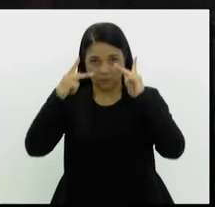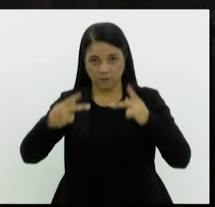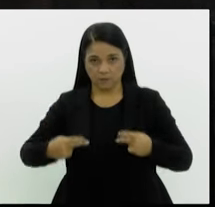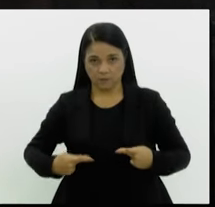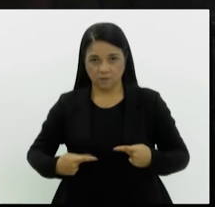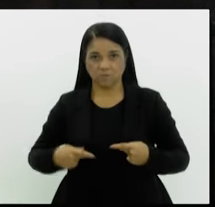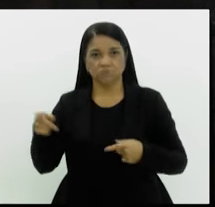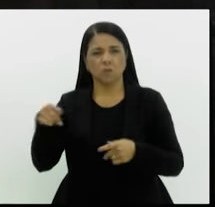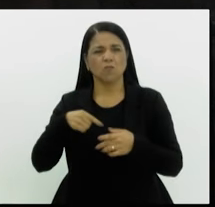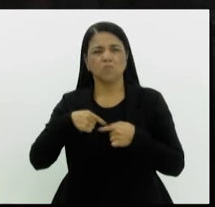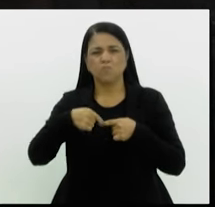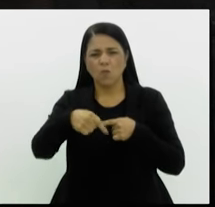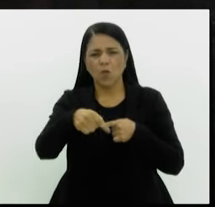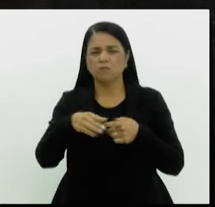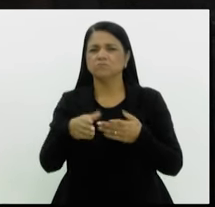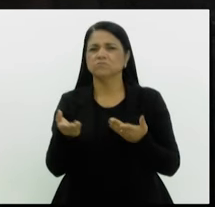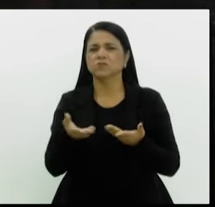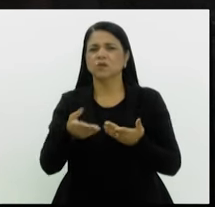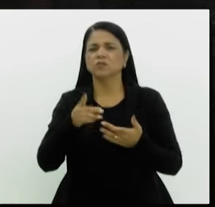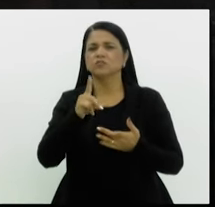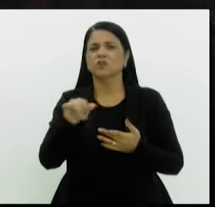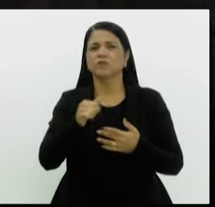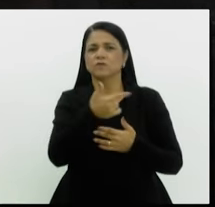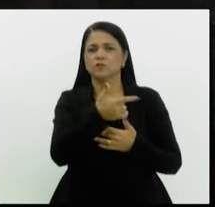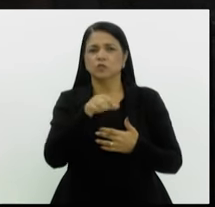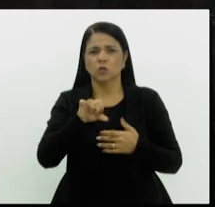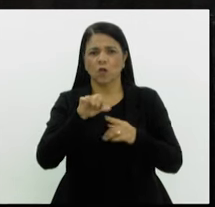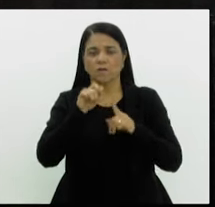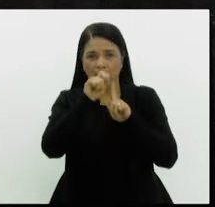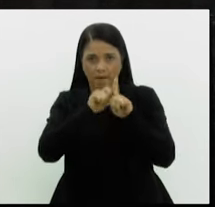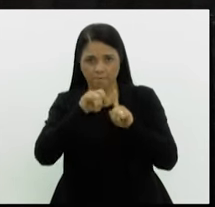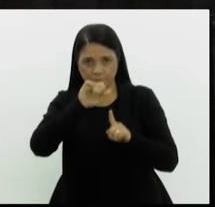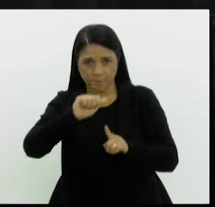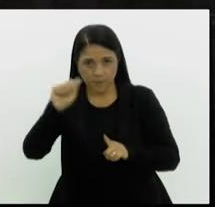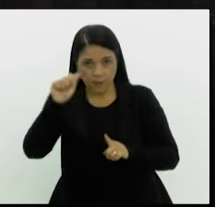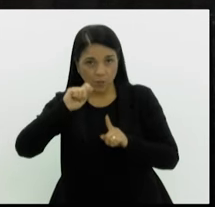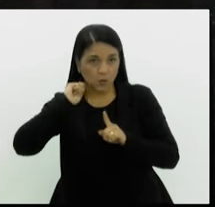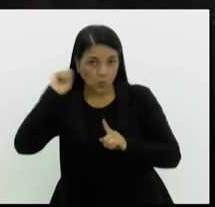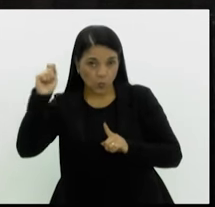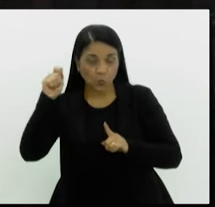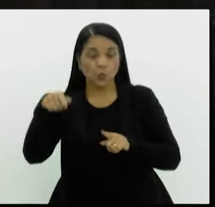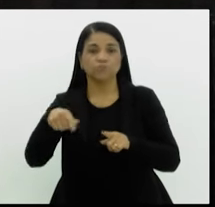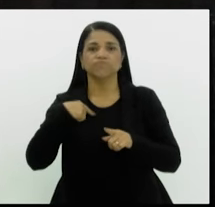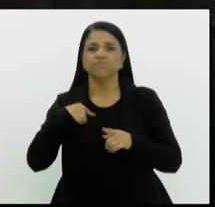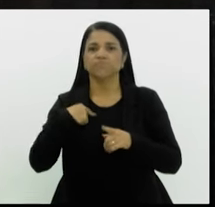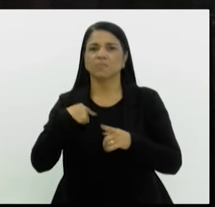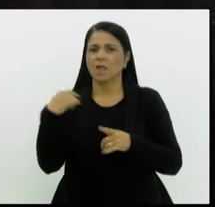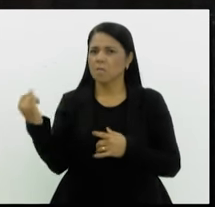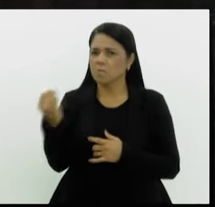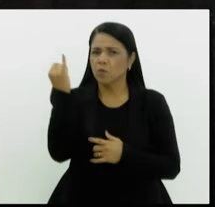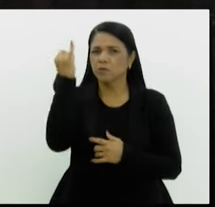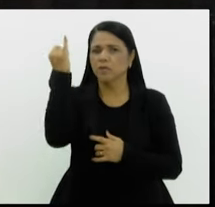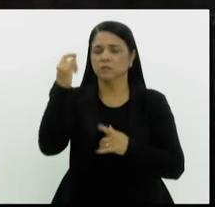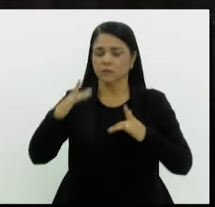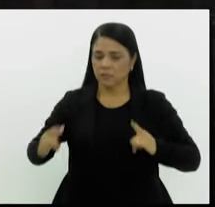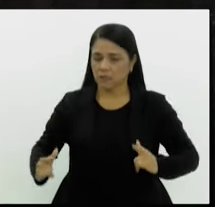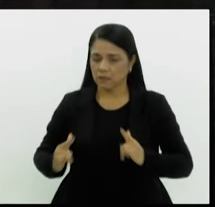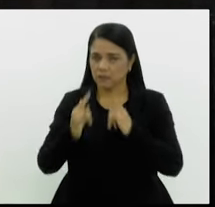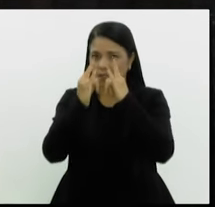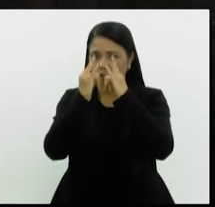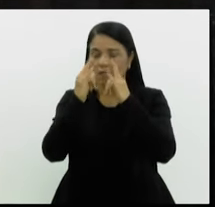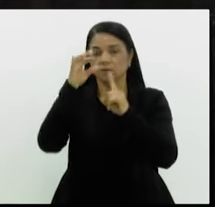dia 29 de abril, mostrando a importância cultural da tenda espírita Mirim. Eu estive lá numa festa